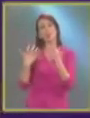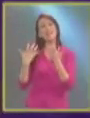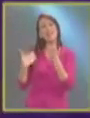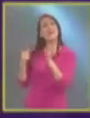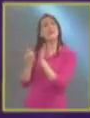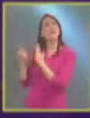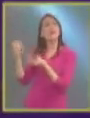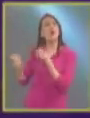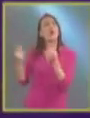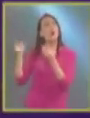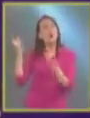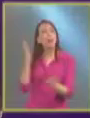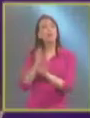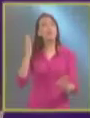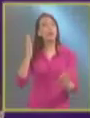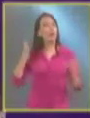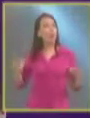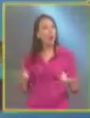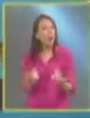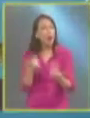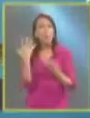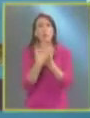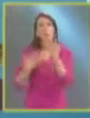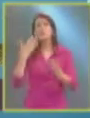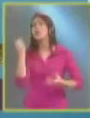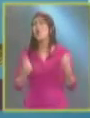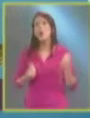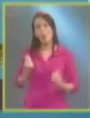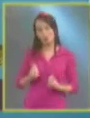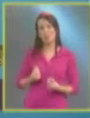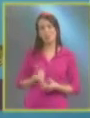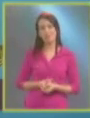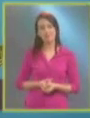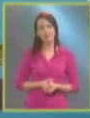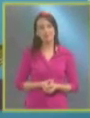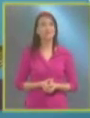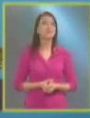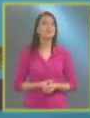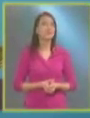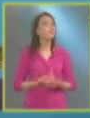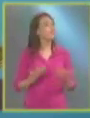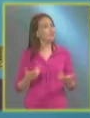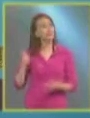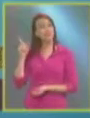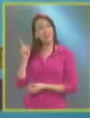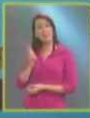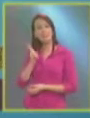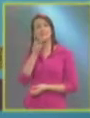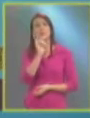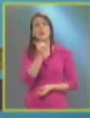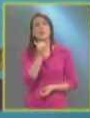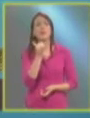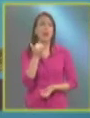descobriu isso, essa sua habilidade, esse seu talento? É, foi assim... Eu sempre falo que o talento que a